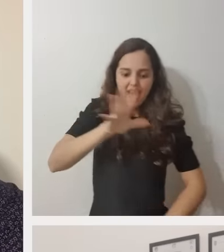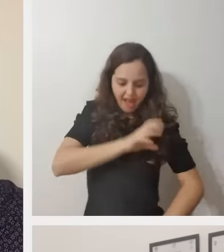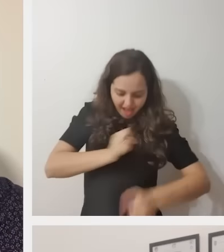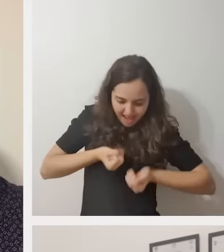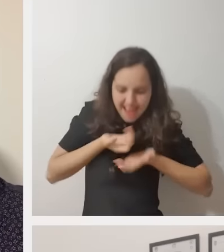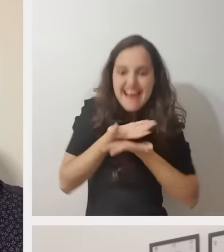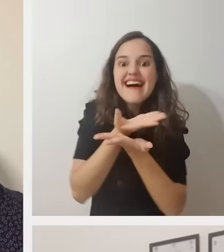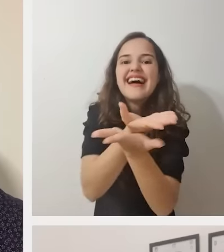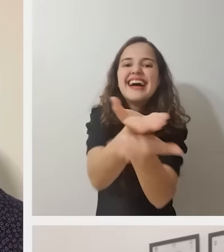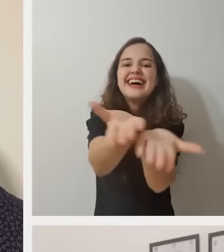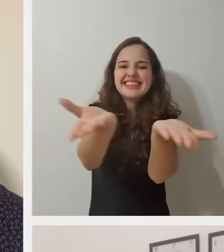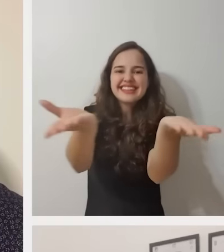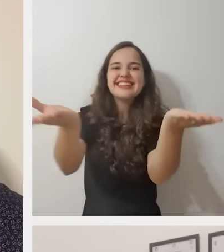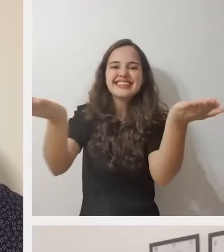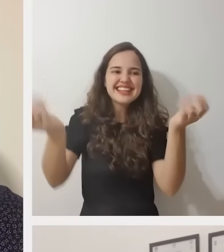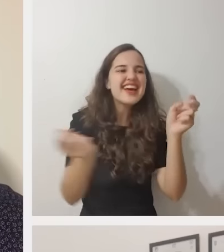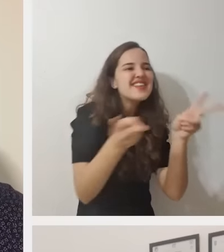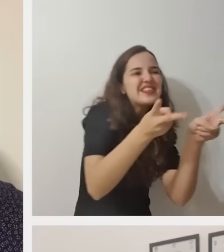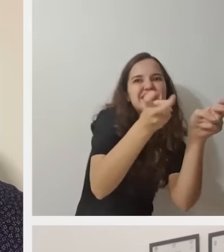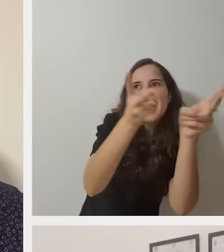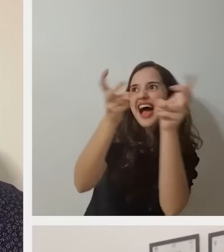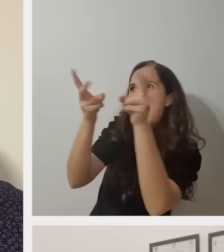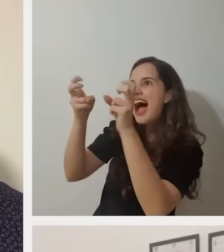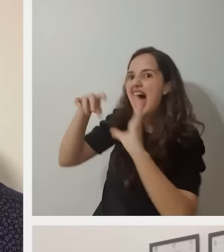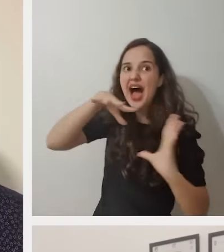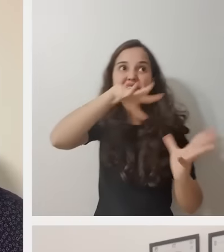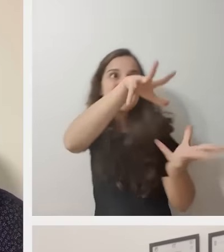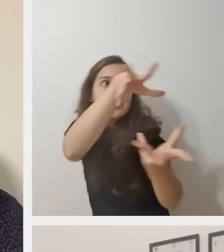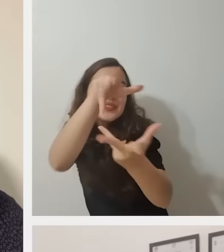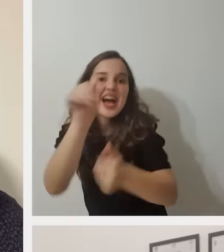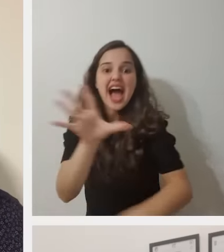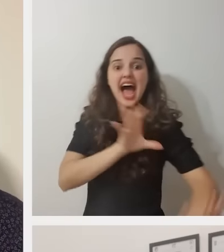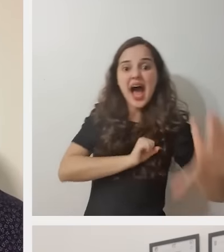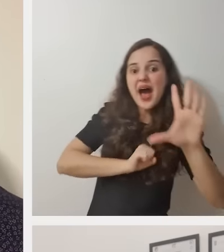mim, amor que eu tanto quero ver, a começar em